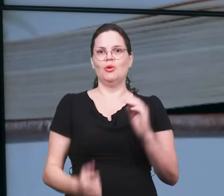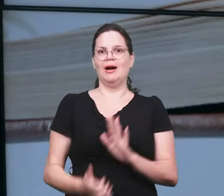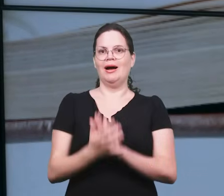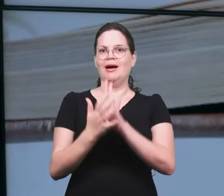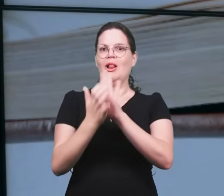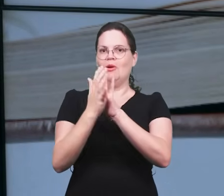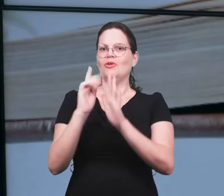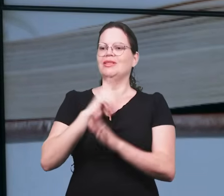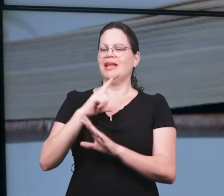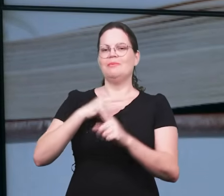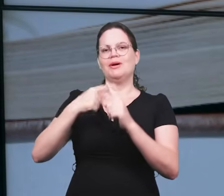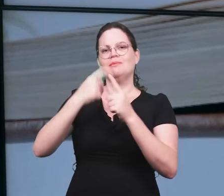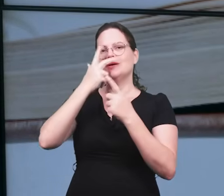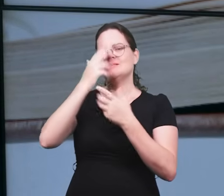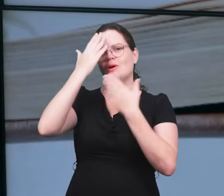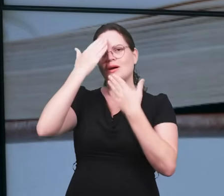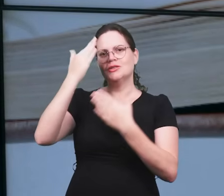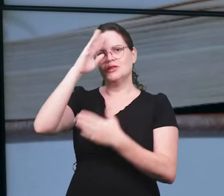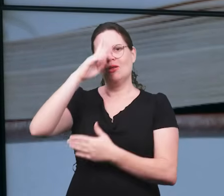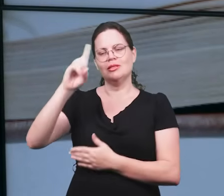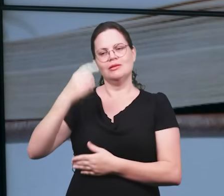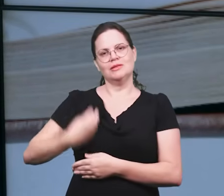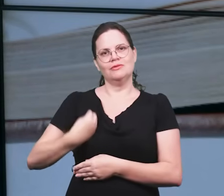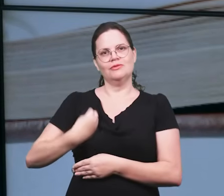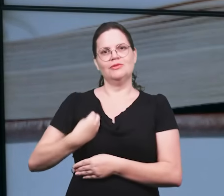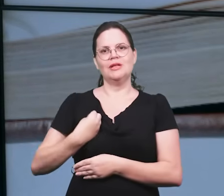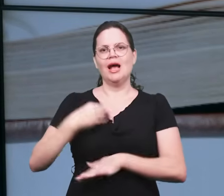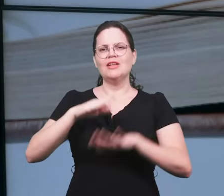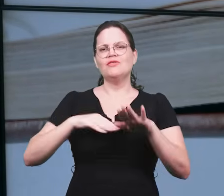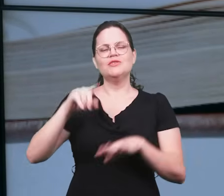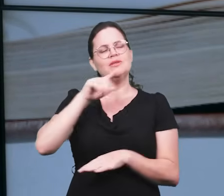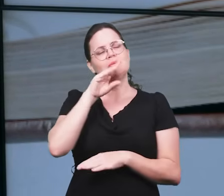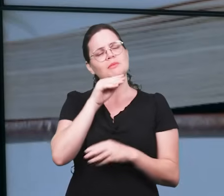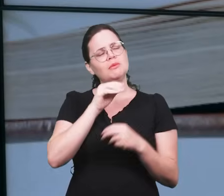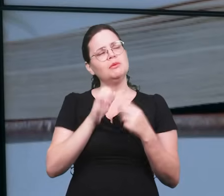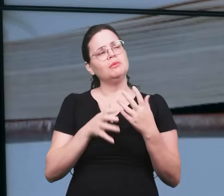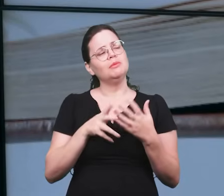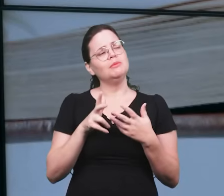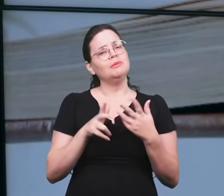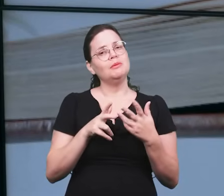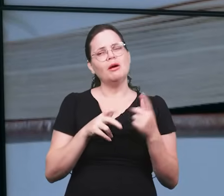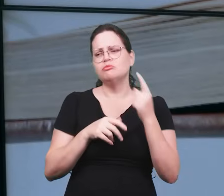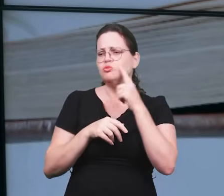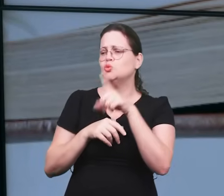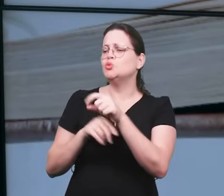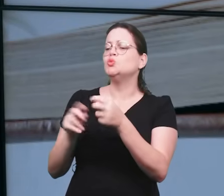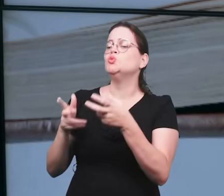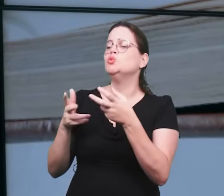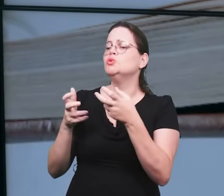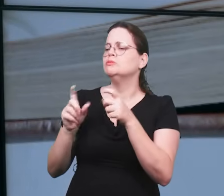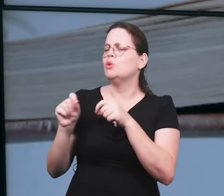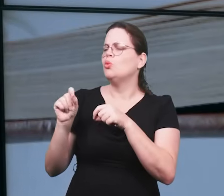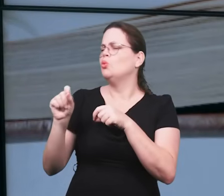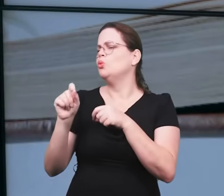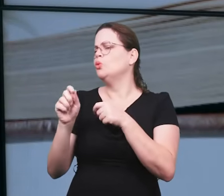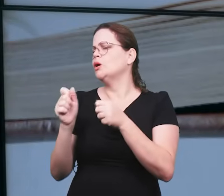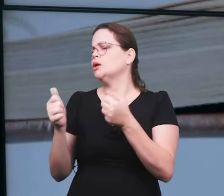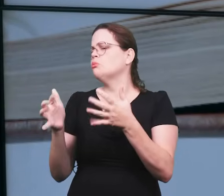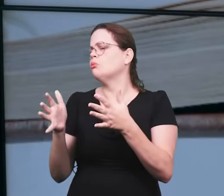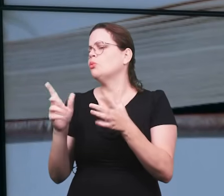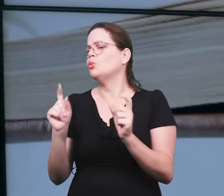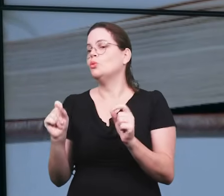de um louvor e alguém pergunta, o que é isso mesmo que você está cantando? Então é uma oportunidade, é a nossa mão